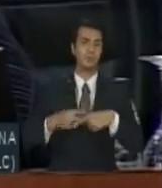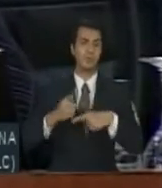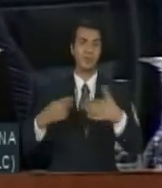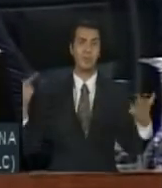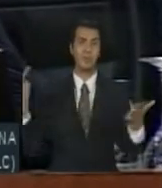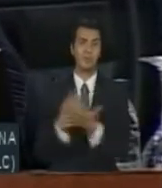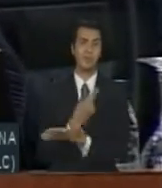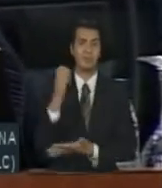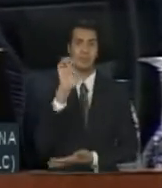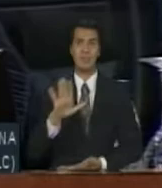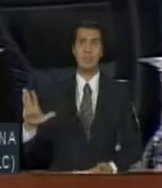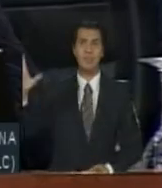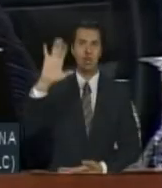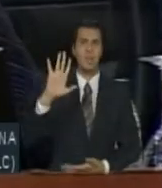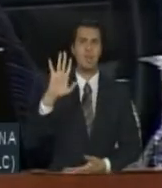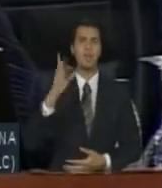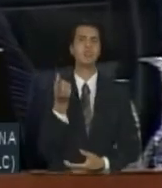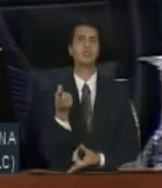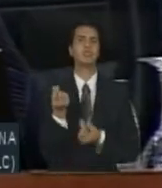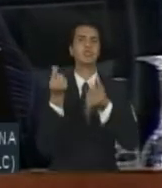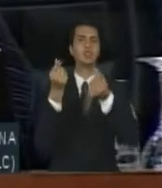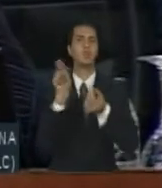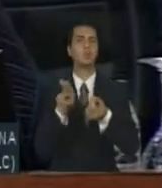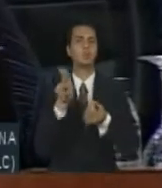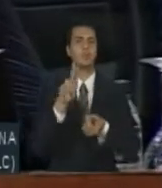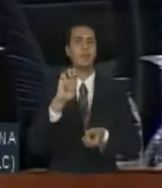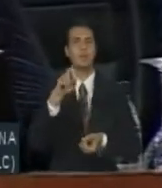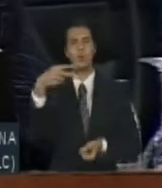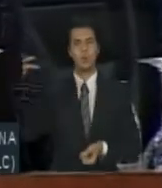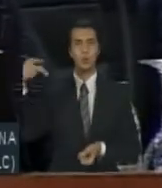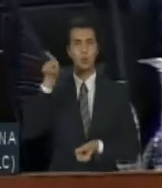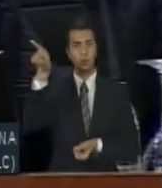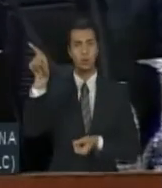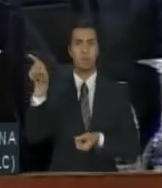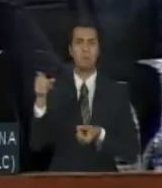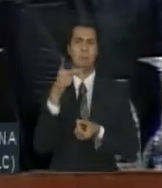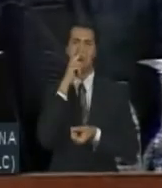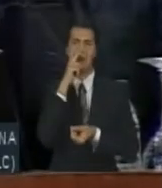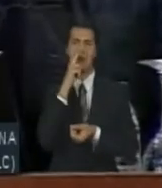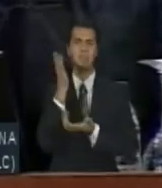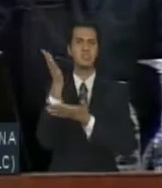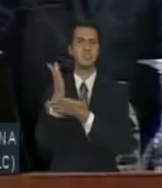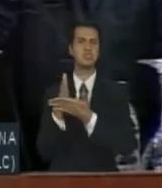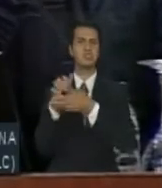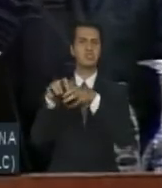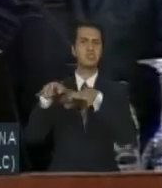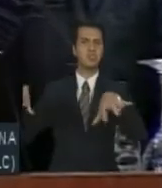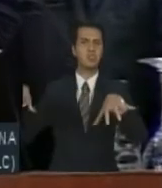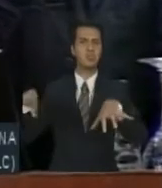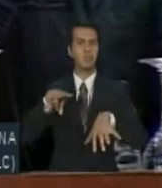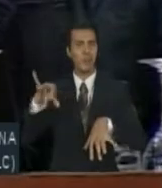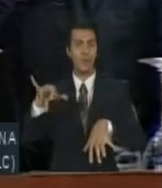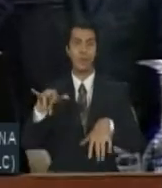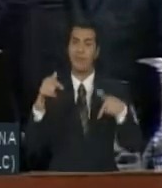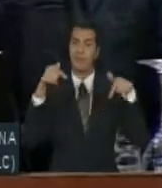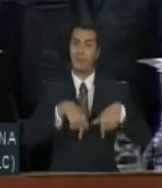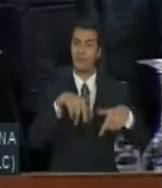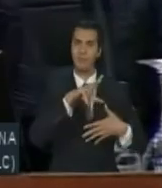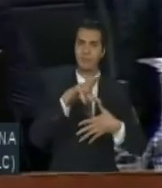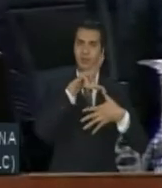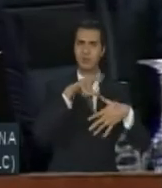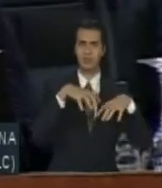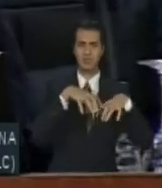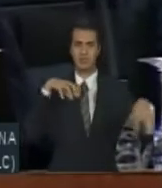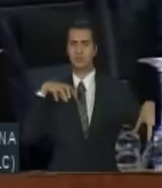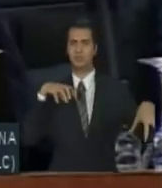da zona do euro, na América Latina nós temos de perseguir a integração. O nosso